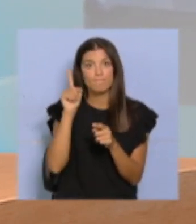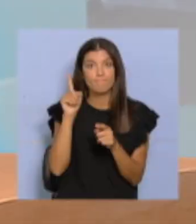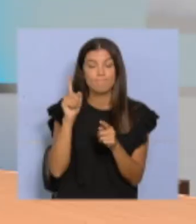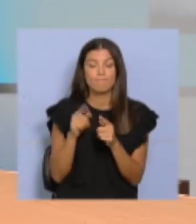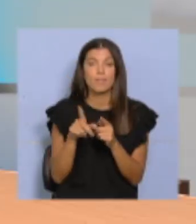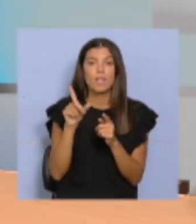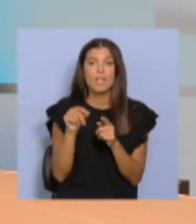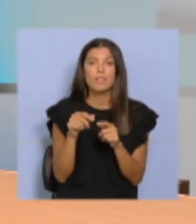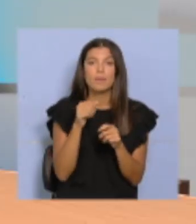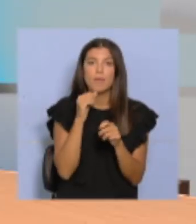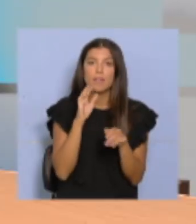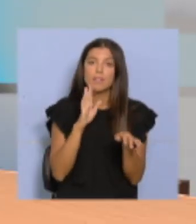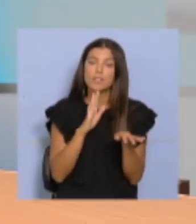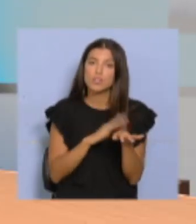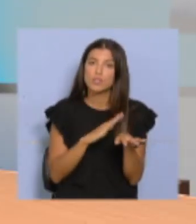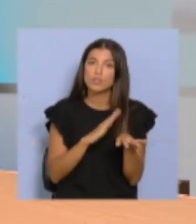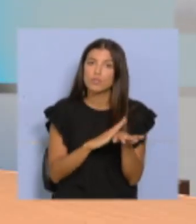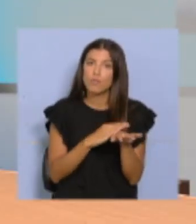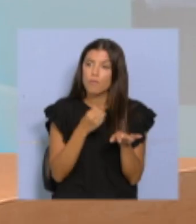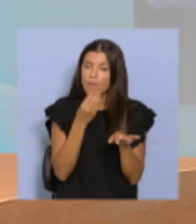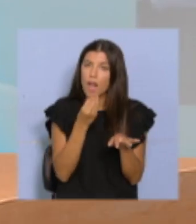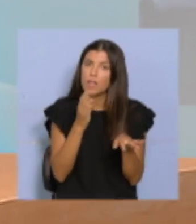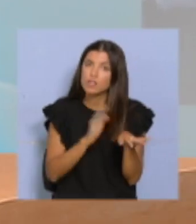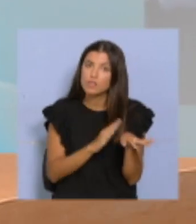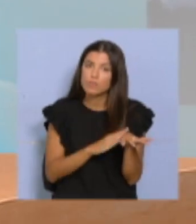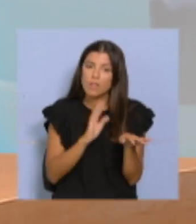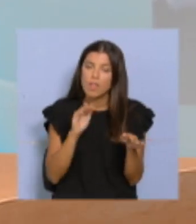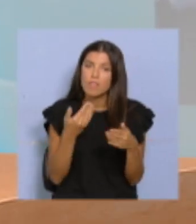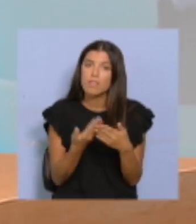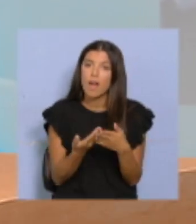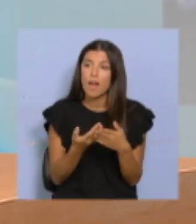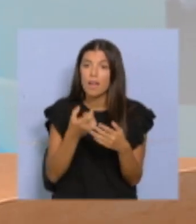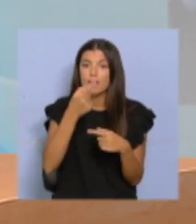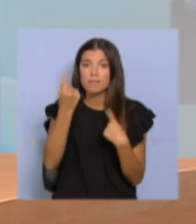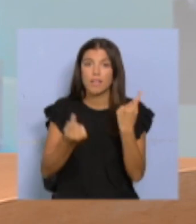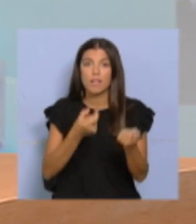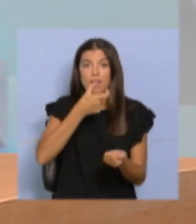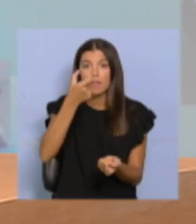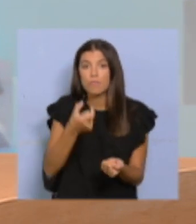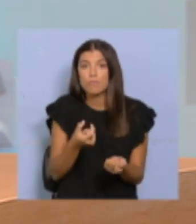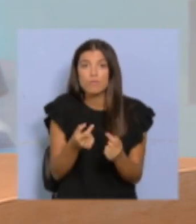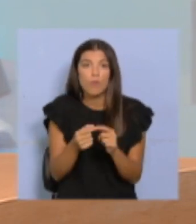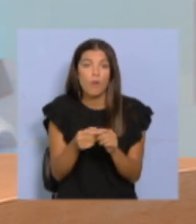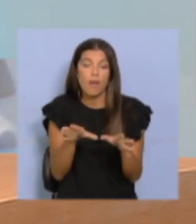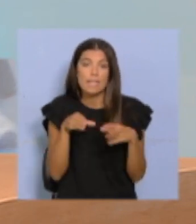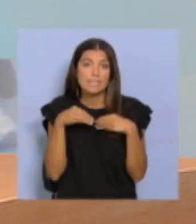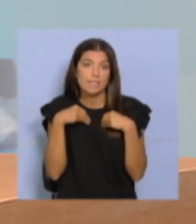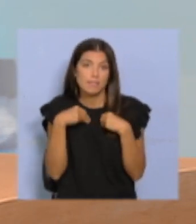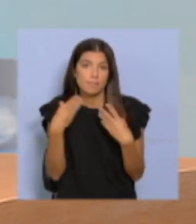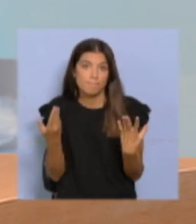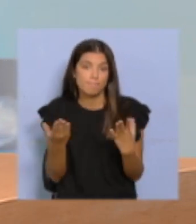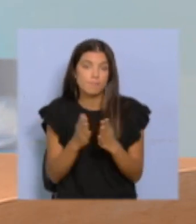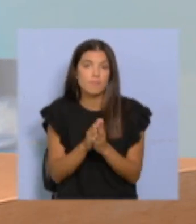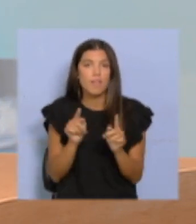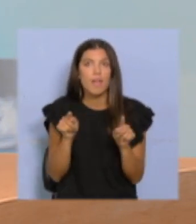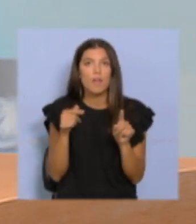testemunhando, os outros possam concluir o que quiserem. E eu acho que este é um desafio enorme nos